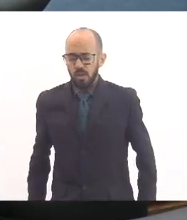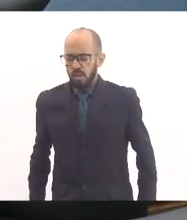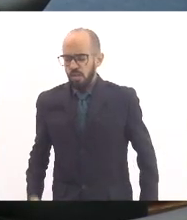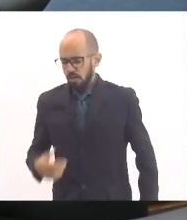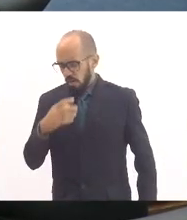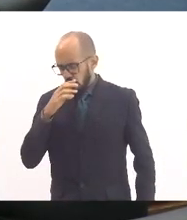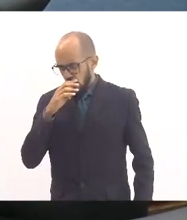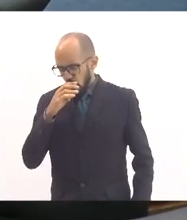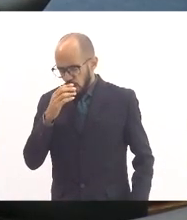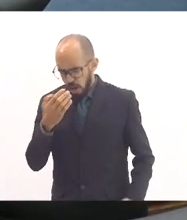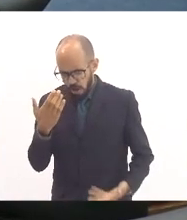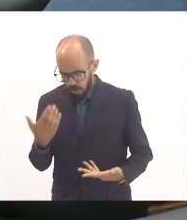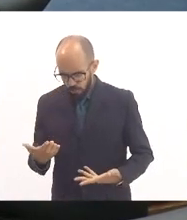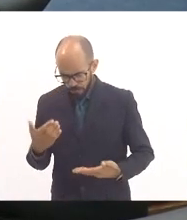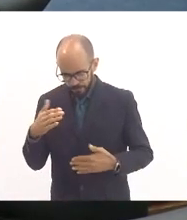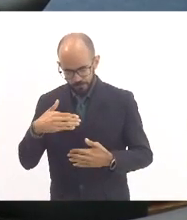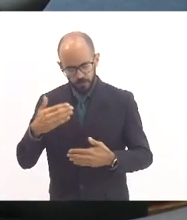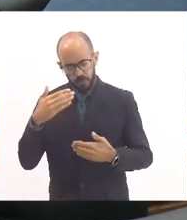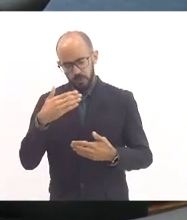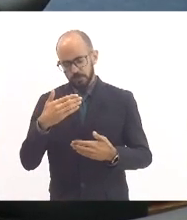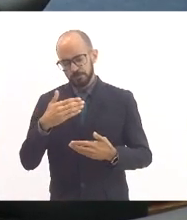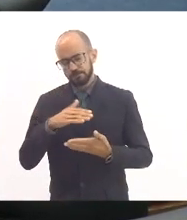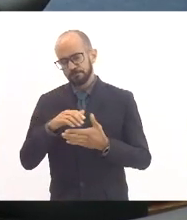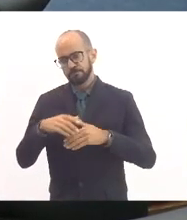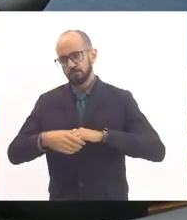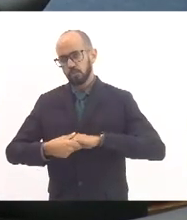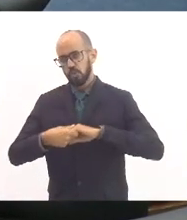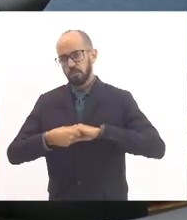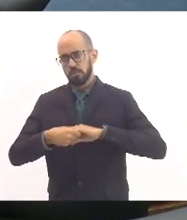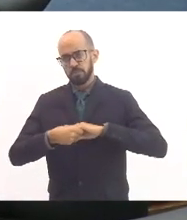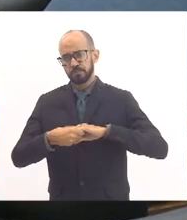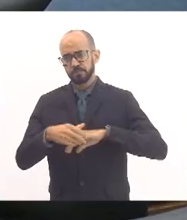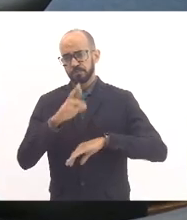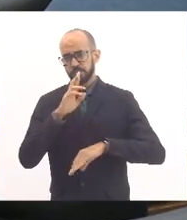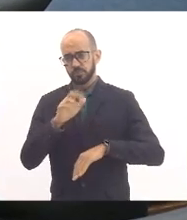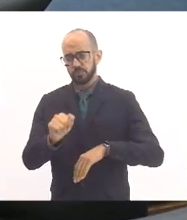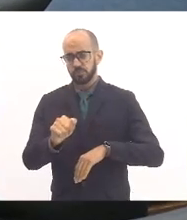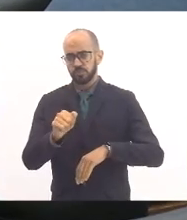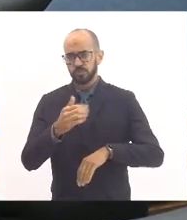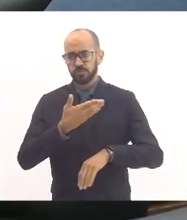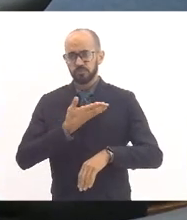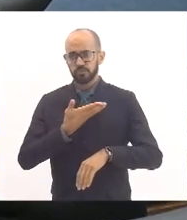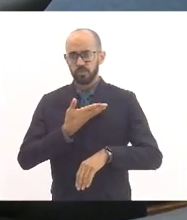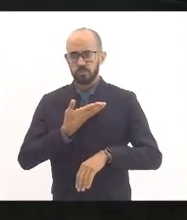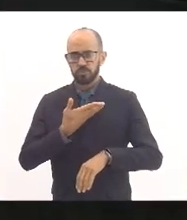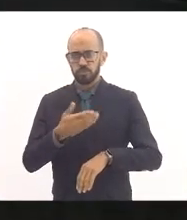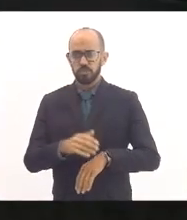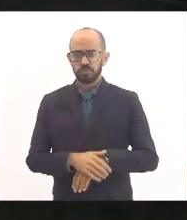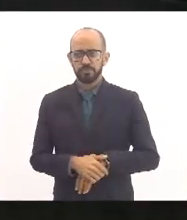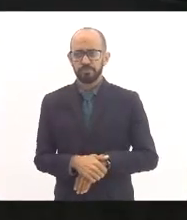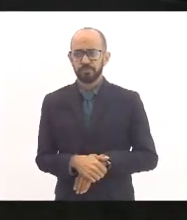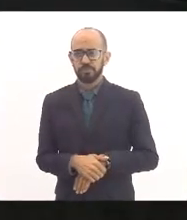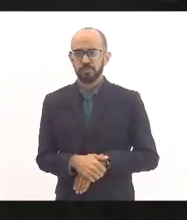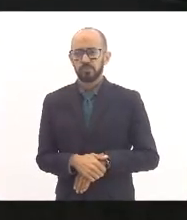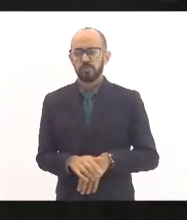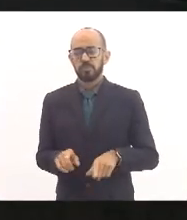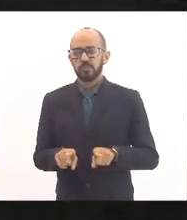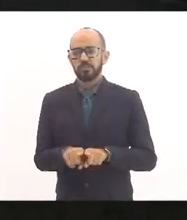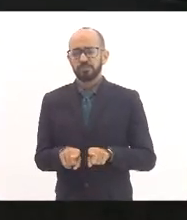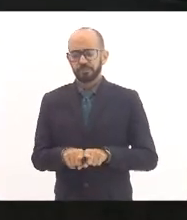eu queria cumprimentar inicialmente Deputado Rodrigo Amorim meu amigo o e